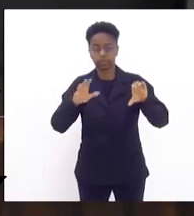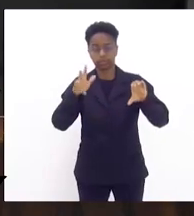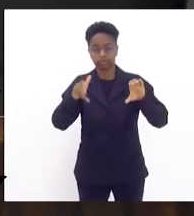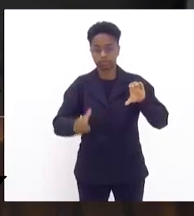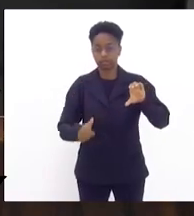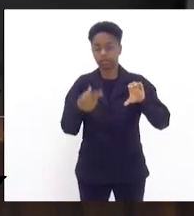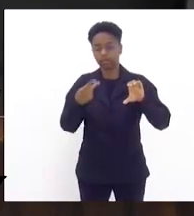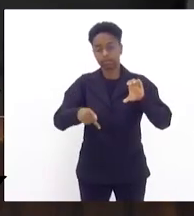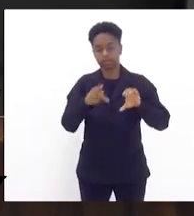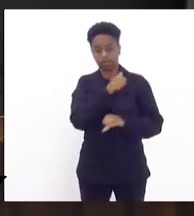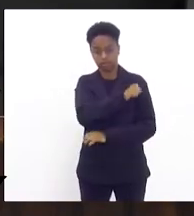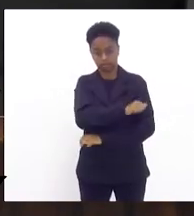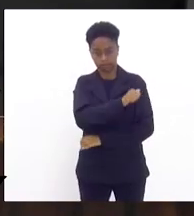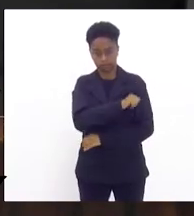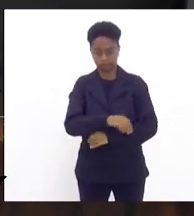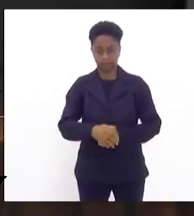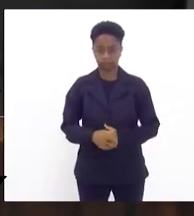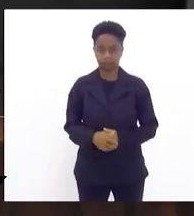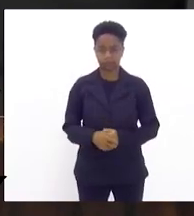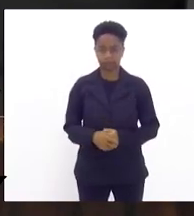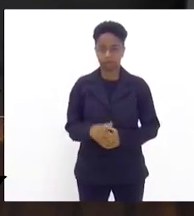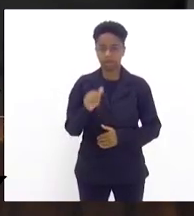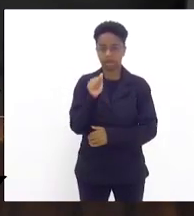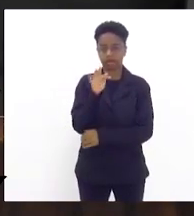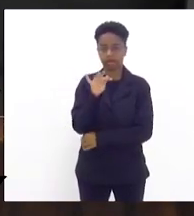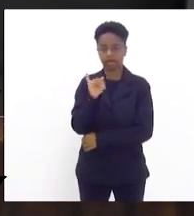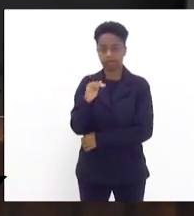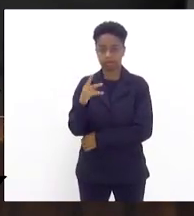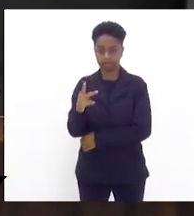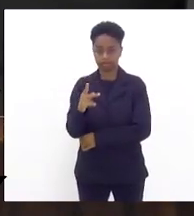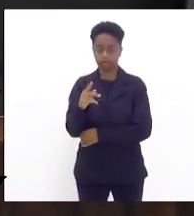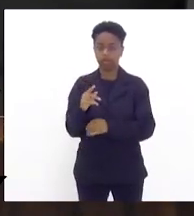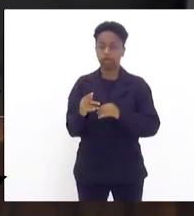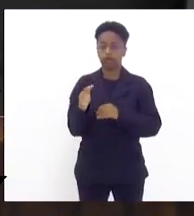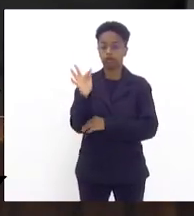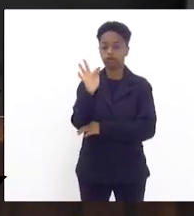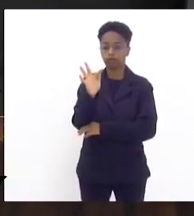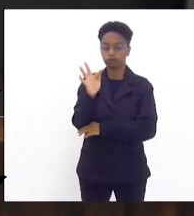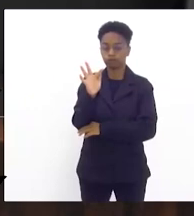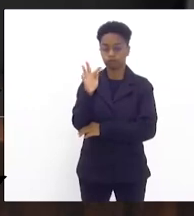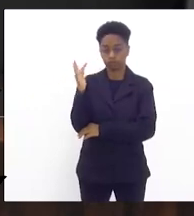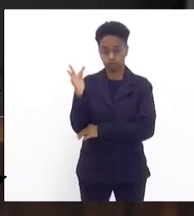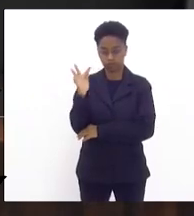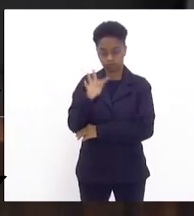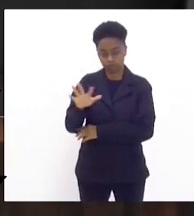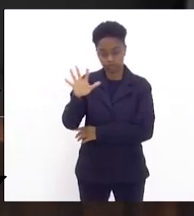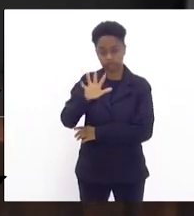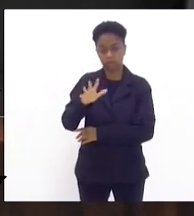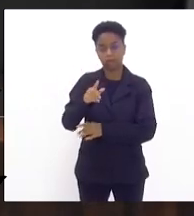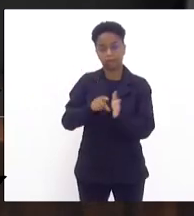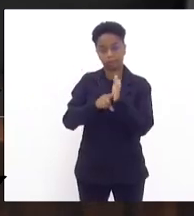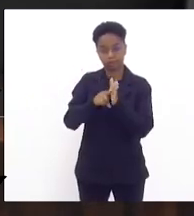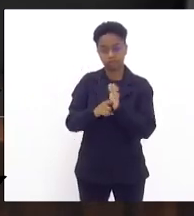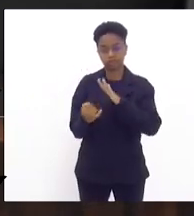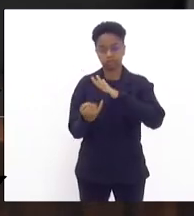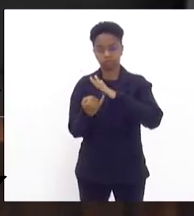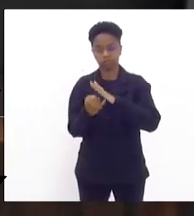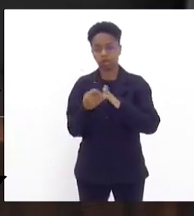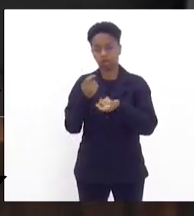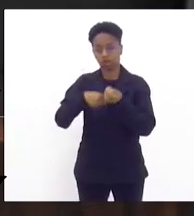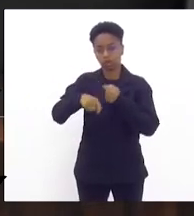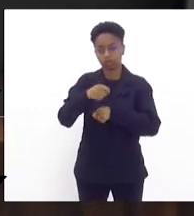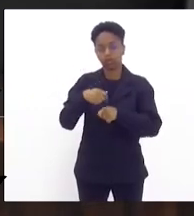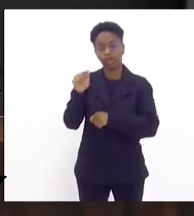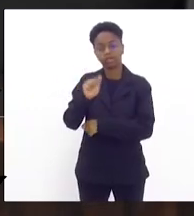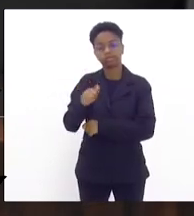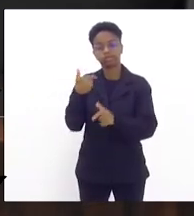Janeiro, Sintizama, a FIP, Fundação Instituto Pesquisas Econômicas, a Central dos Trabalhadores e Trabalhadoras